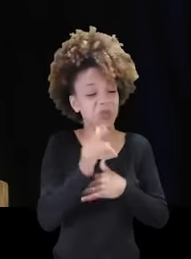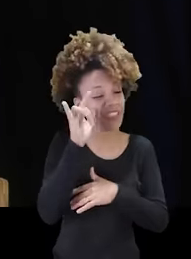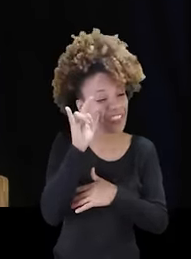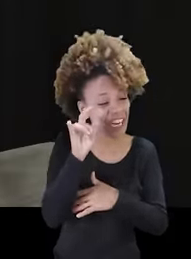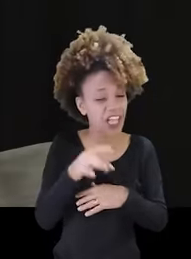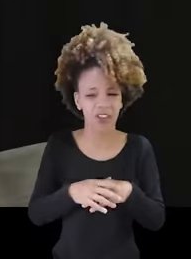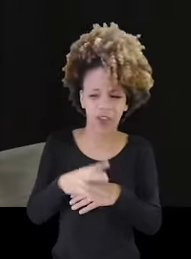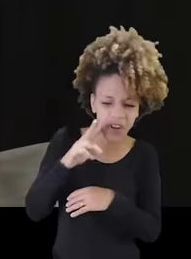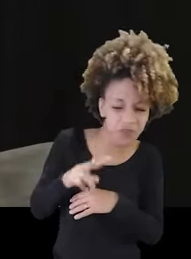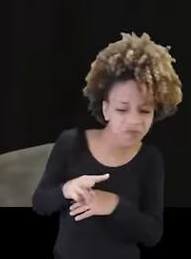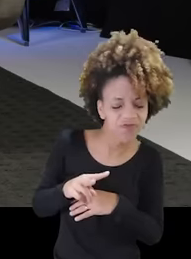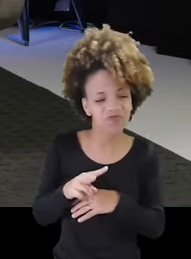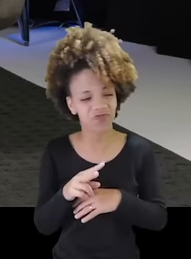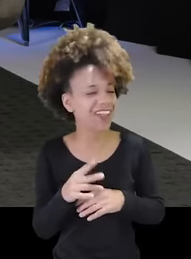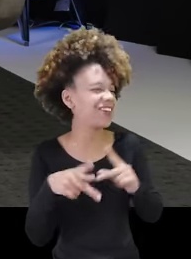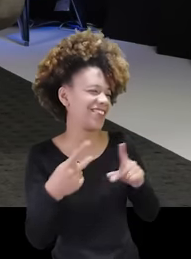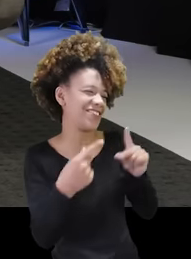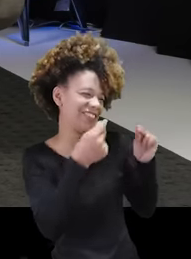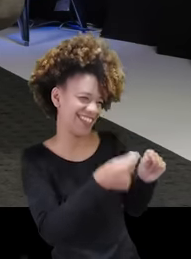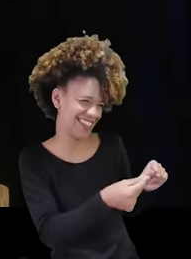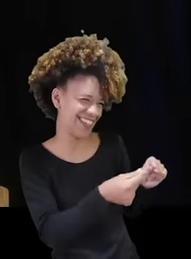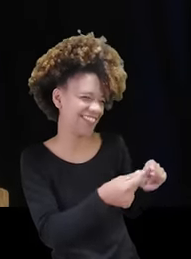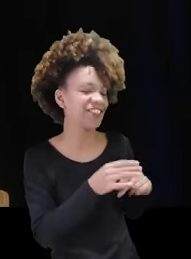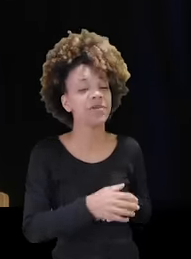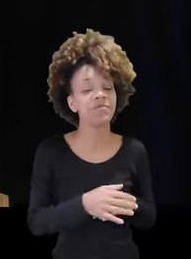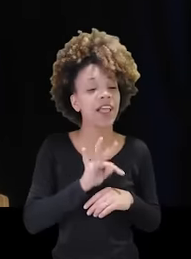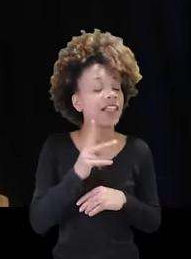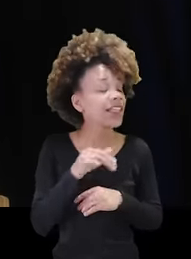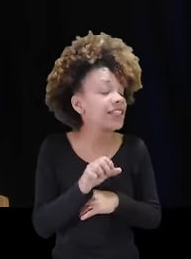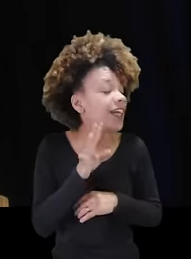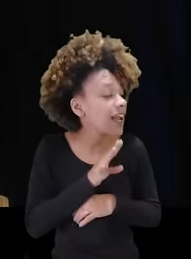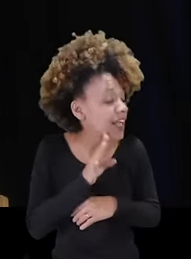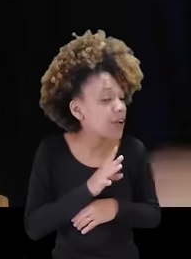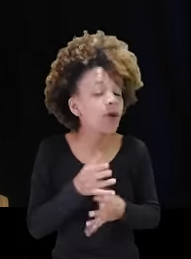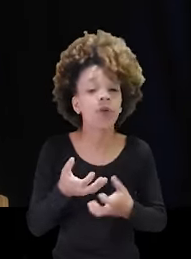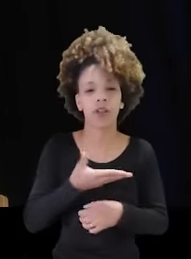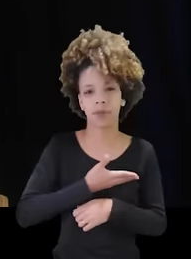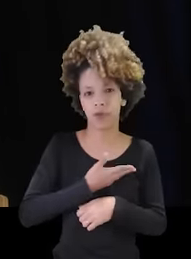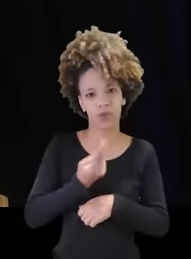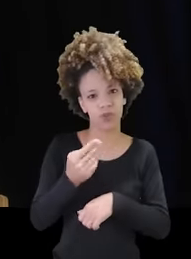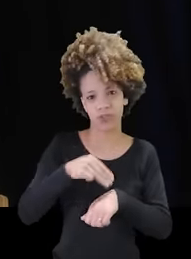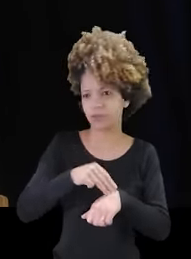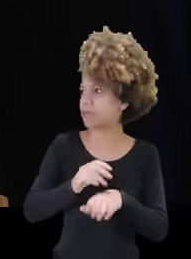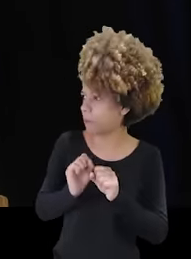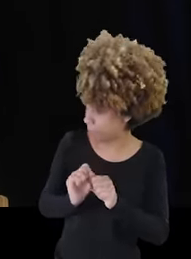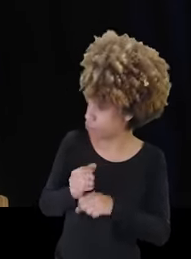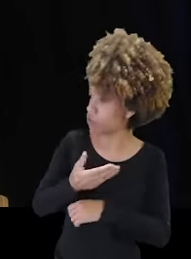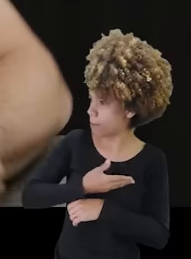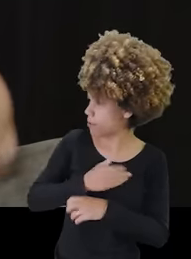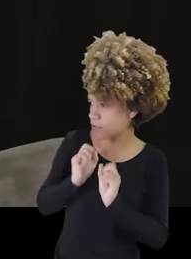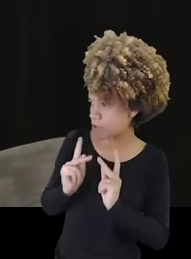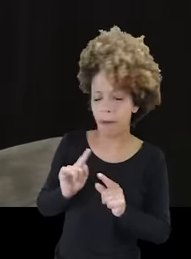para te presentear eu olhei para caramba tá aqui o seu presente Taís você é muito legal eu queria ser amigo da Taís em dois minutos